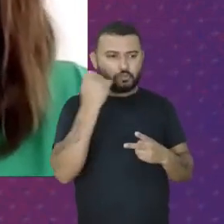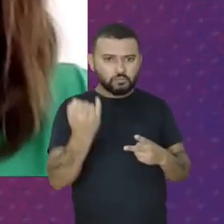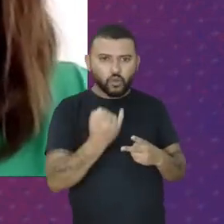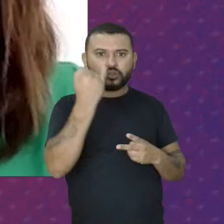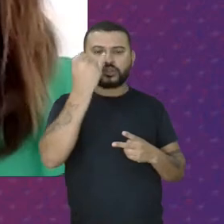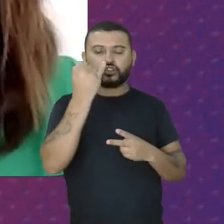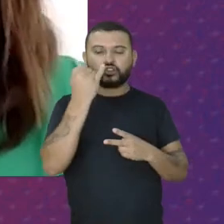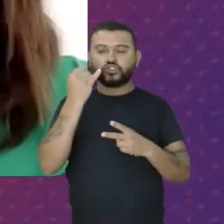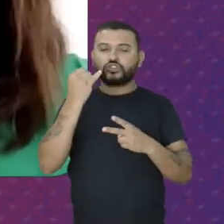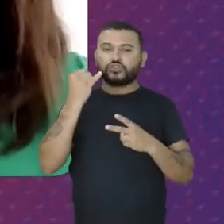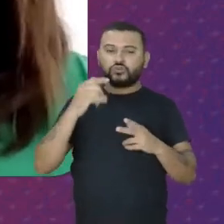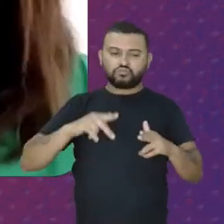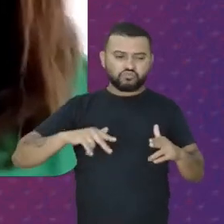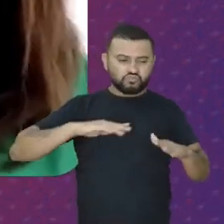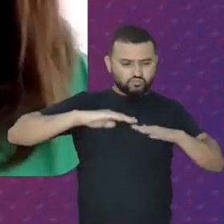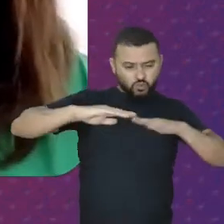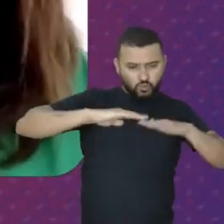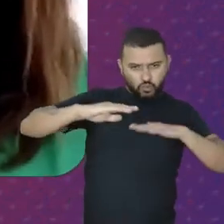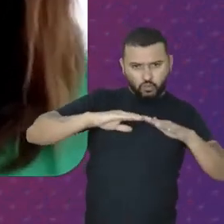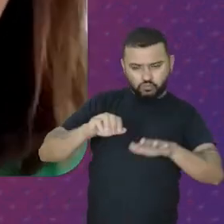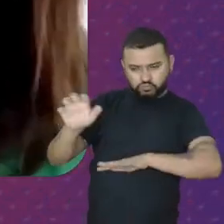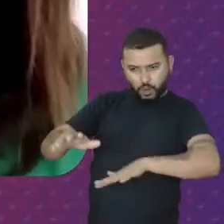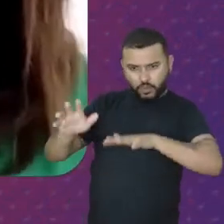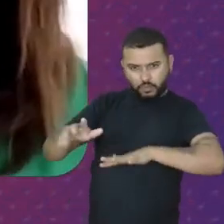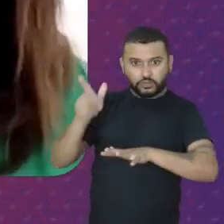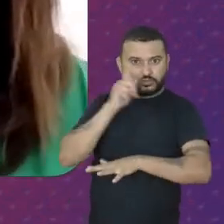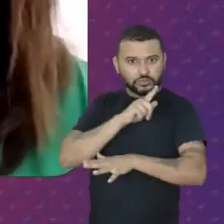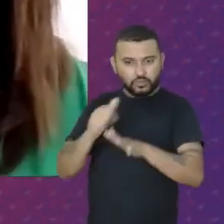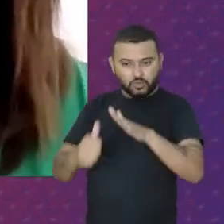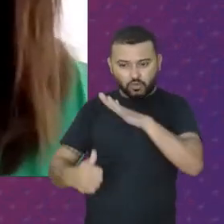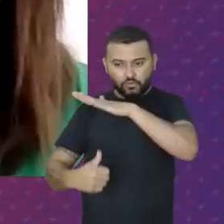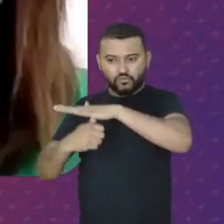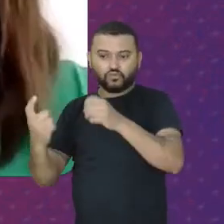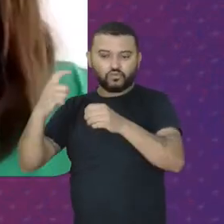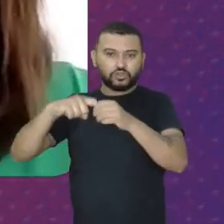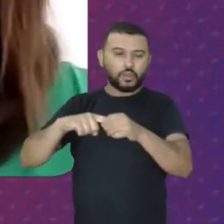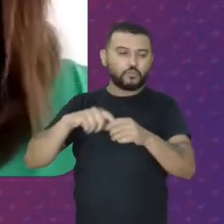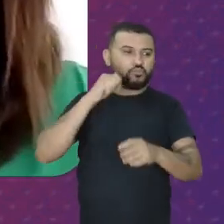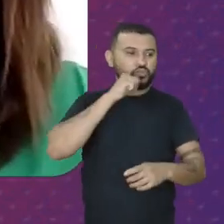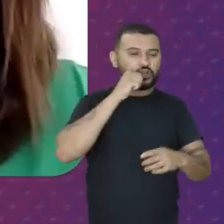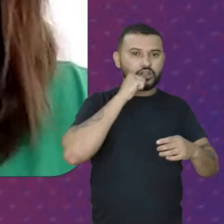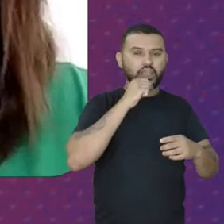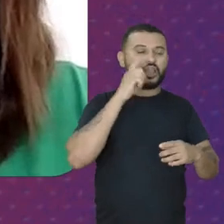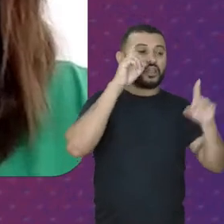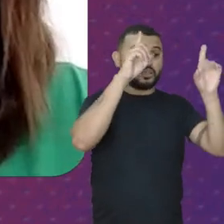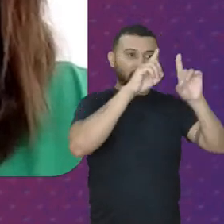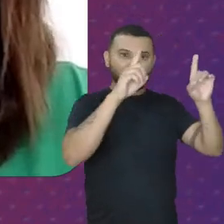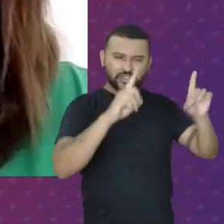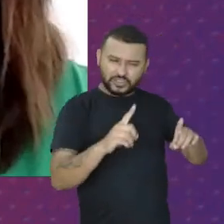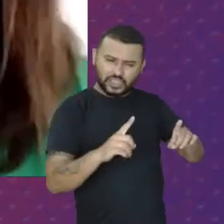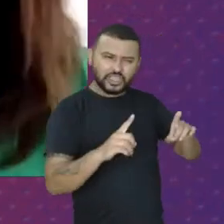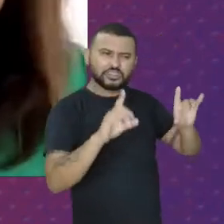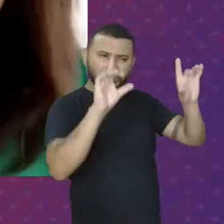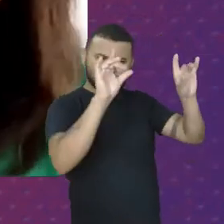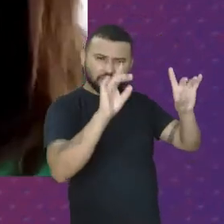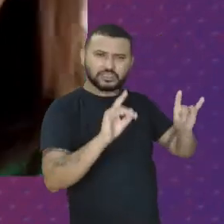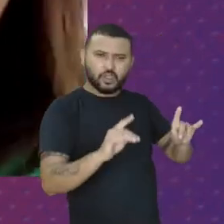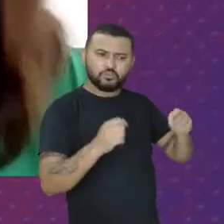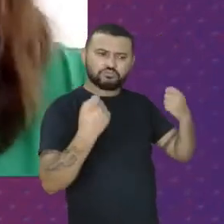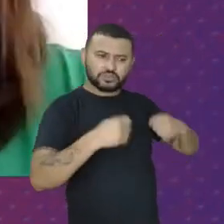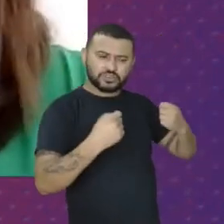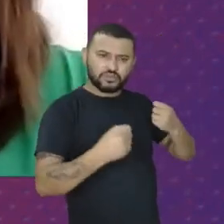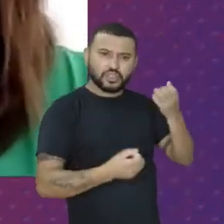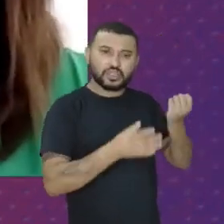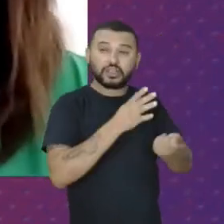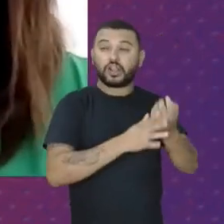nesse processo. Nós, mulheres, quando entramos na política, e a mulher com deficiência de forma muito especial, a gente